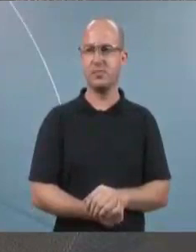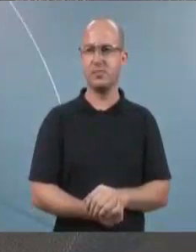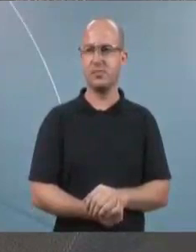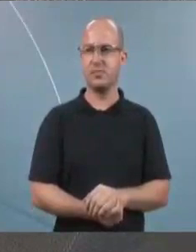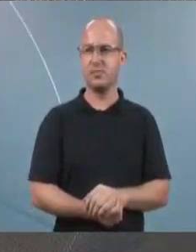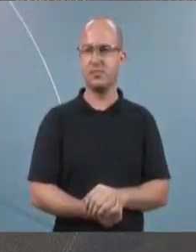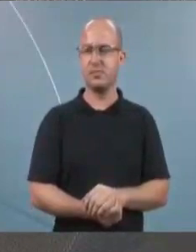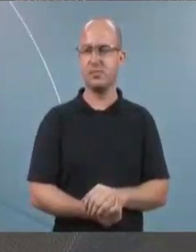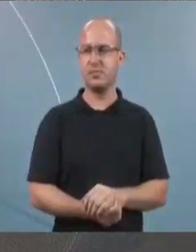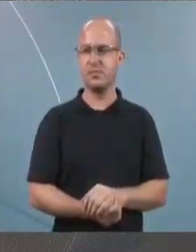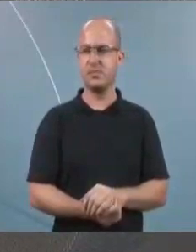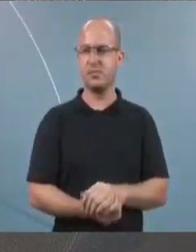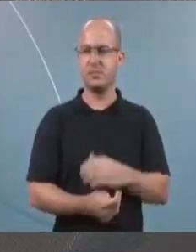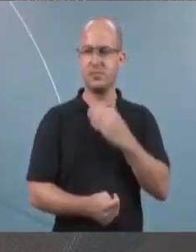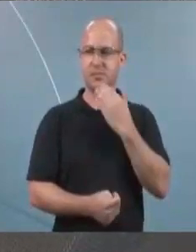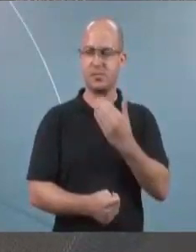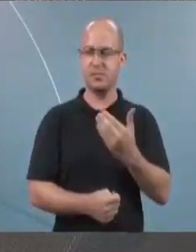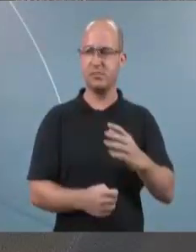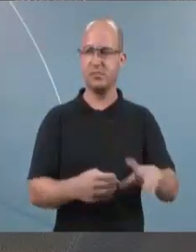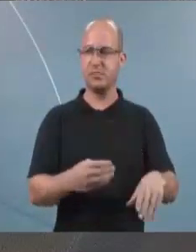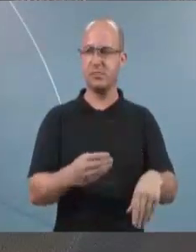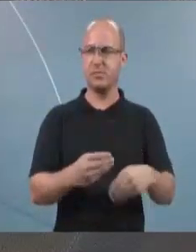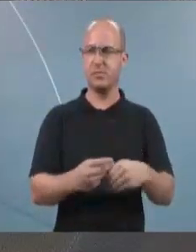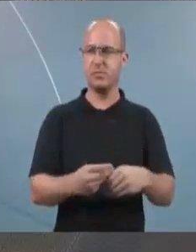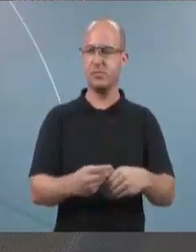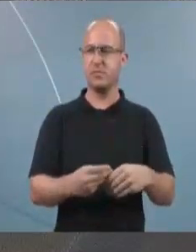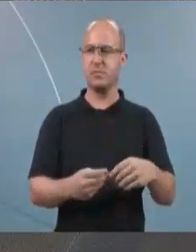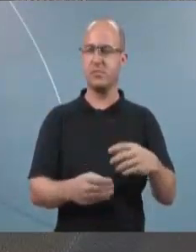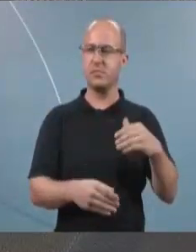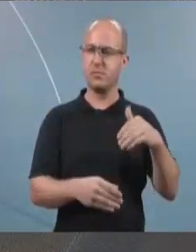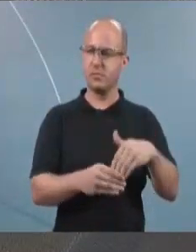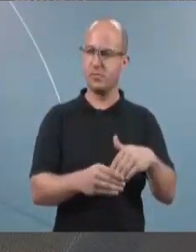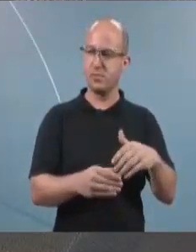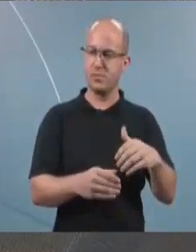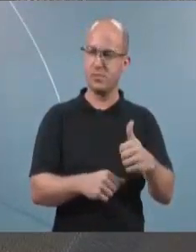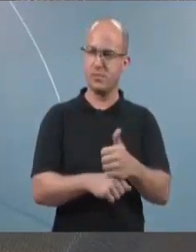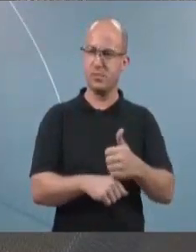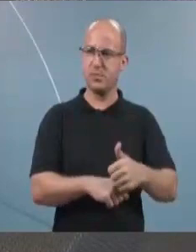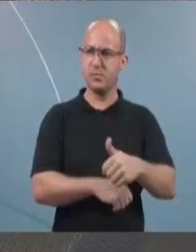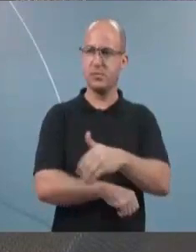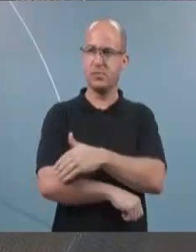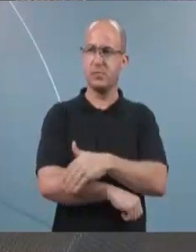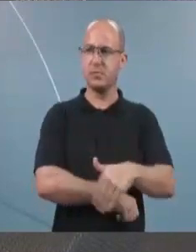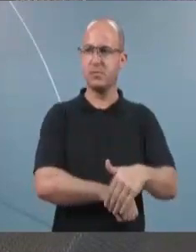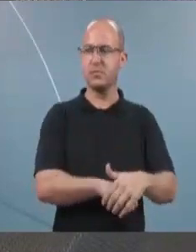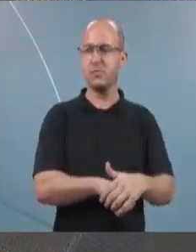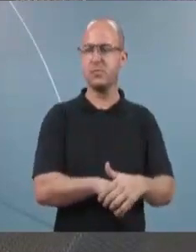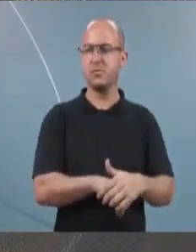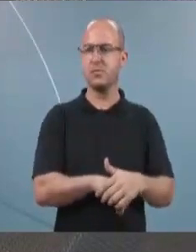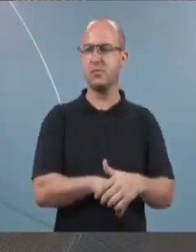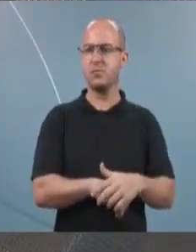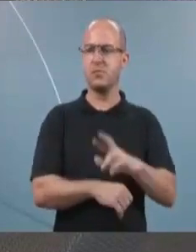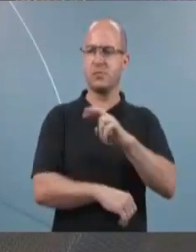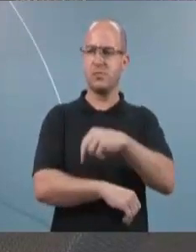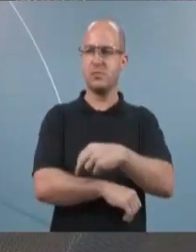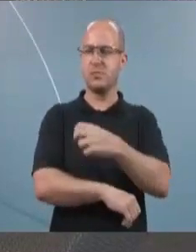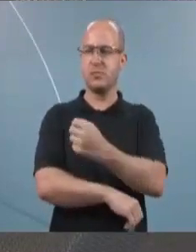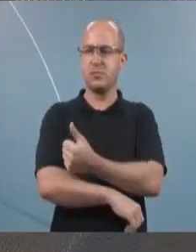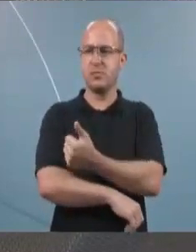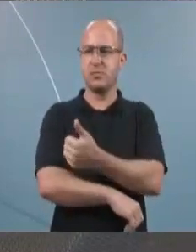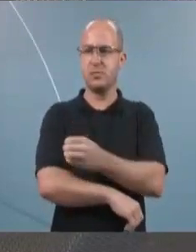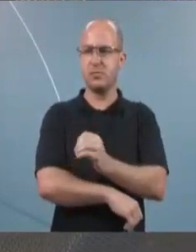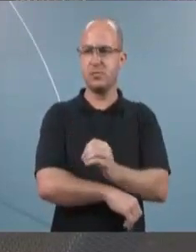não eu quero pedir a inclusão nos próximos lotes de recuperação de estrada a RN